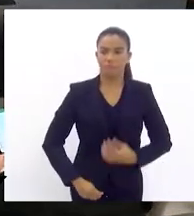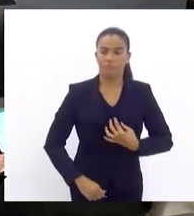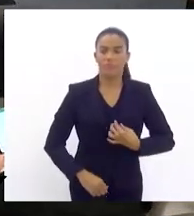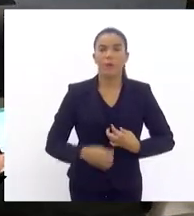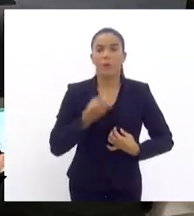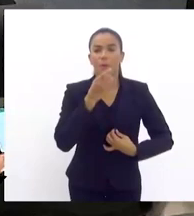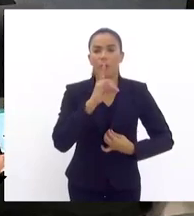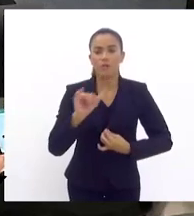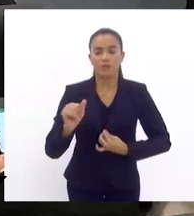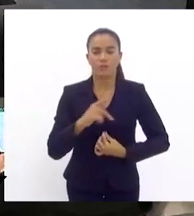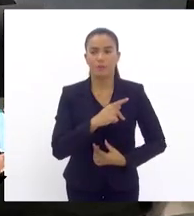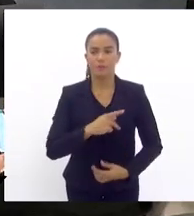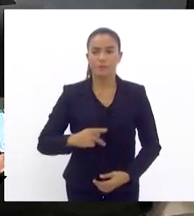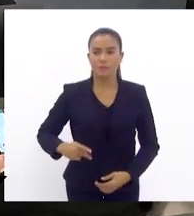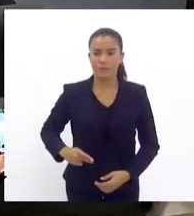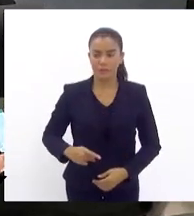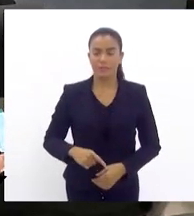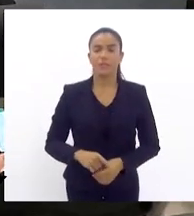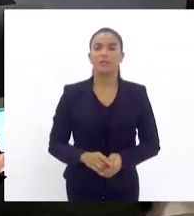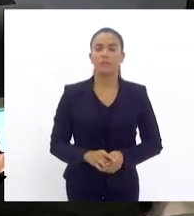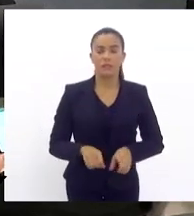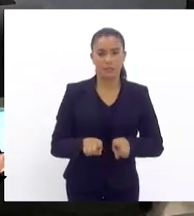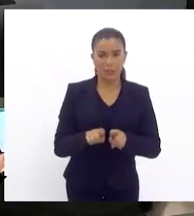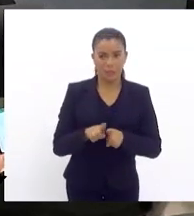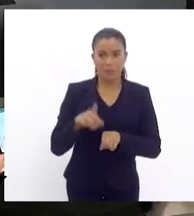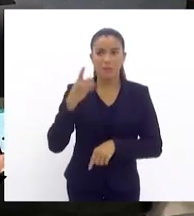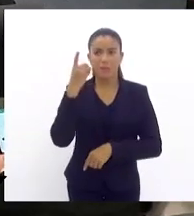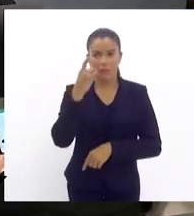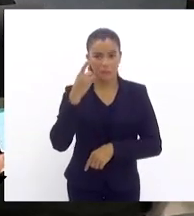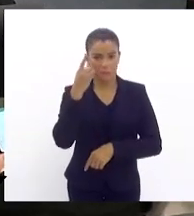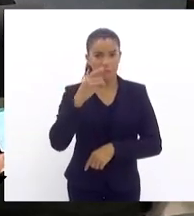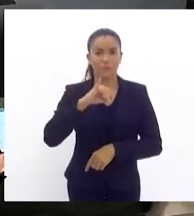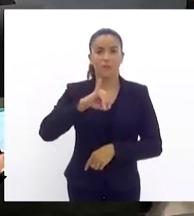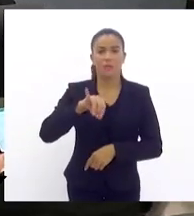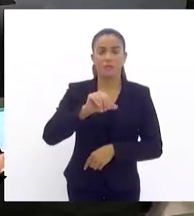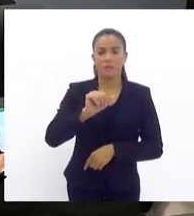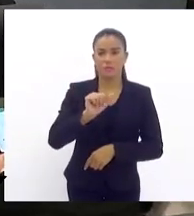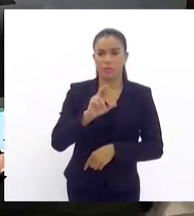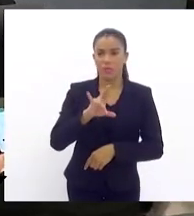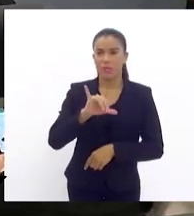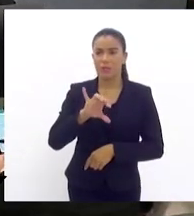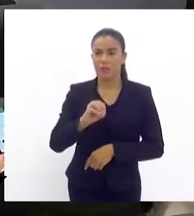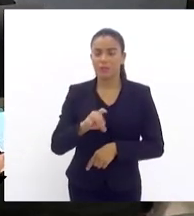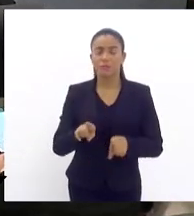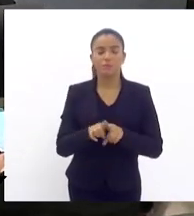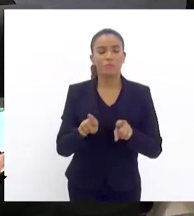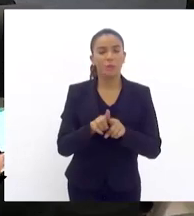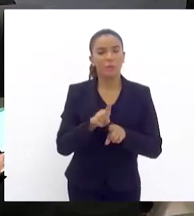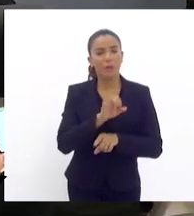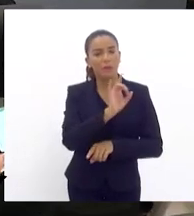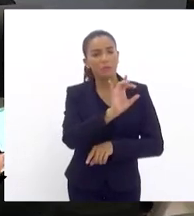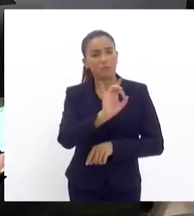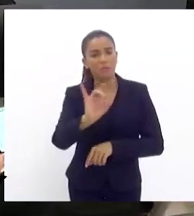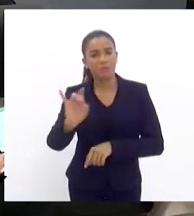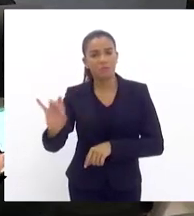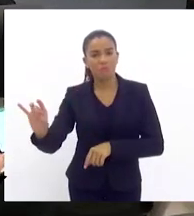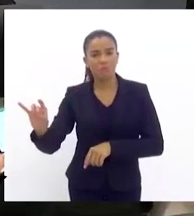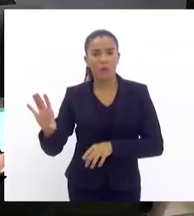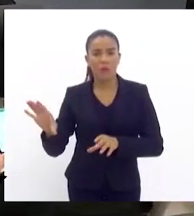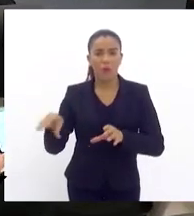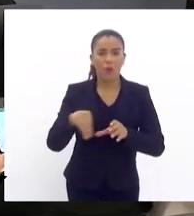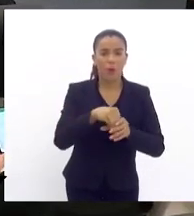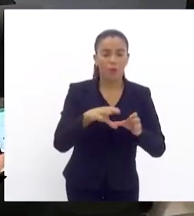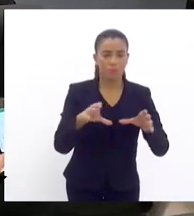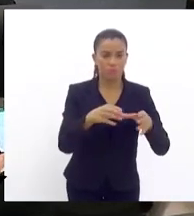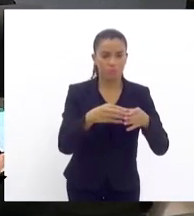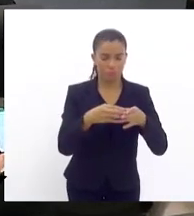Bom dia, presidente. Cumprimento o presidente, deputado Jari, cumprimento toda a mesa, cumprimento todos os colegas do setor de saneamento aqui presente, sociedade civil,